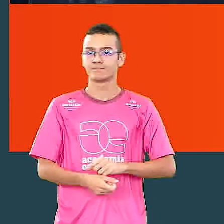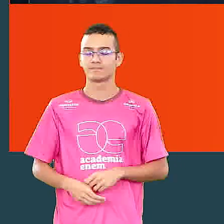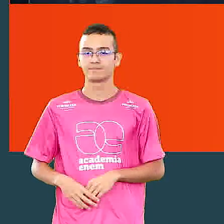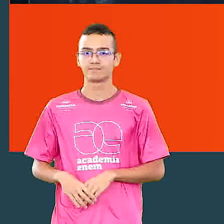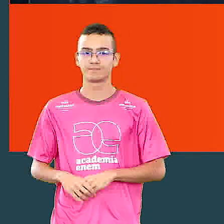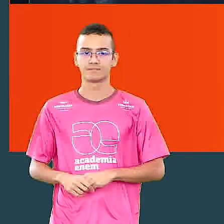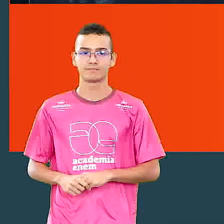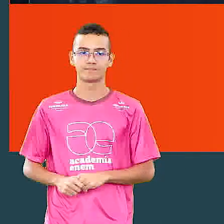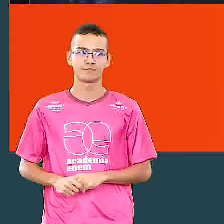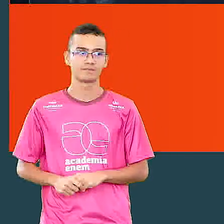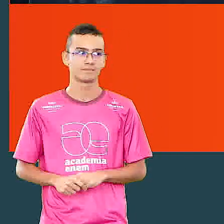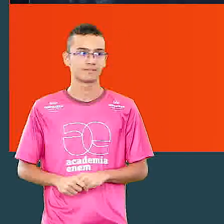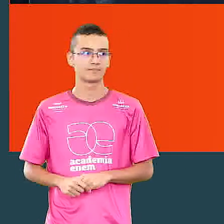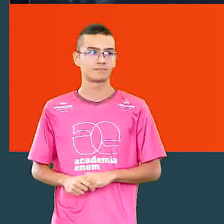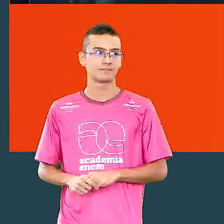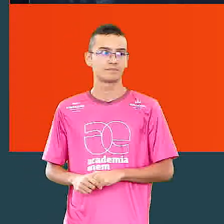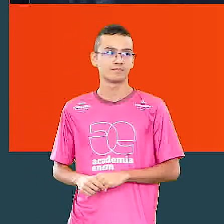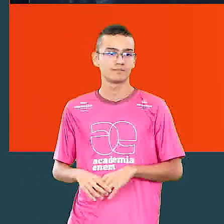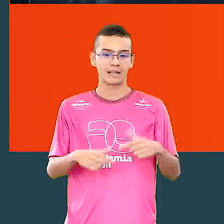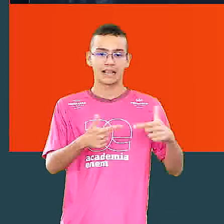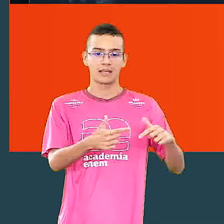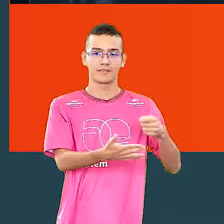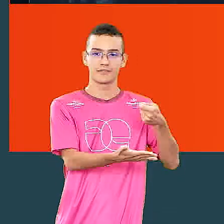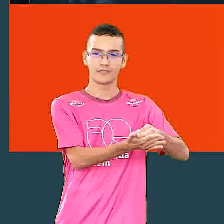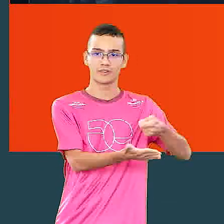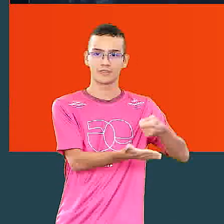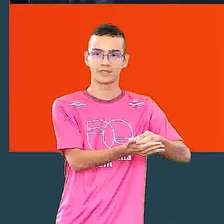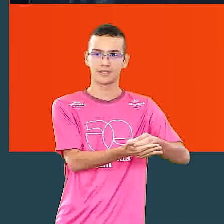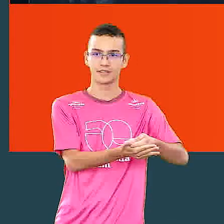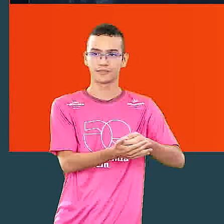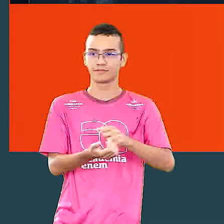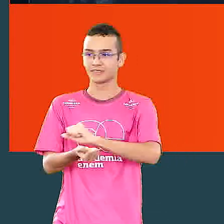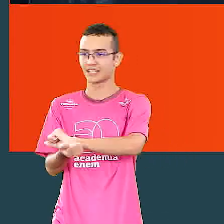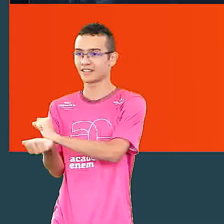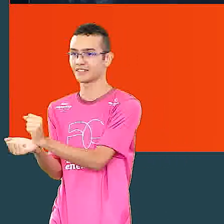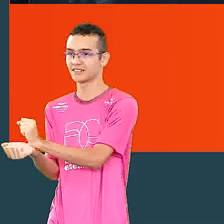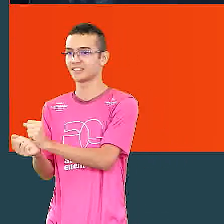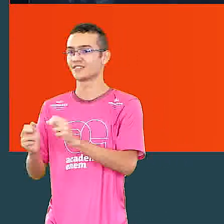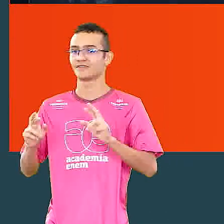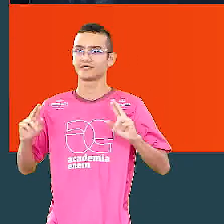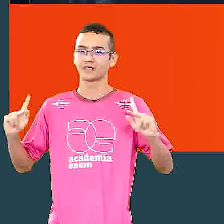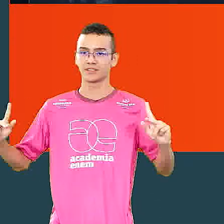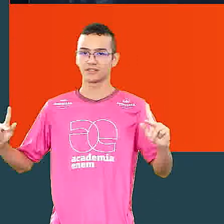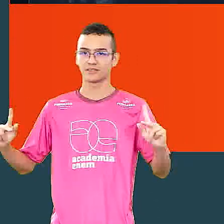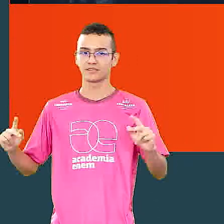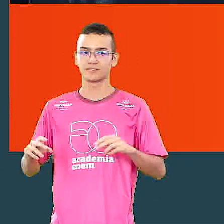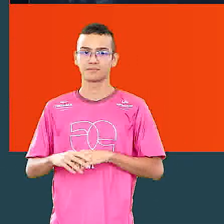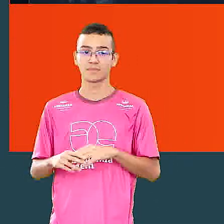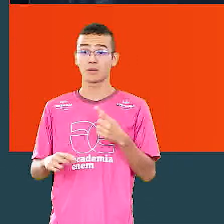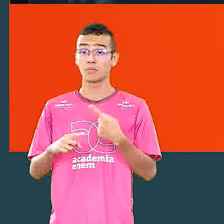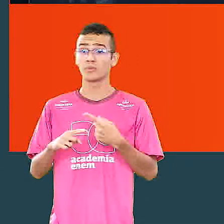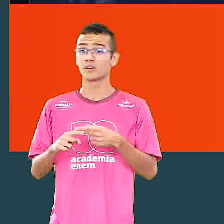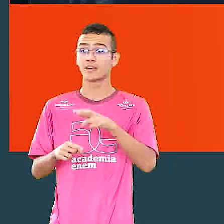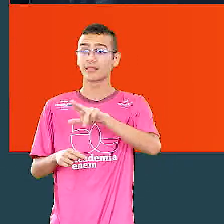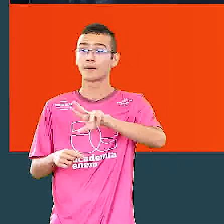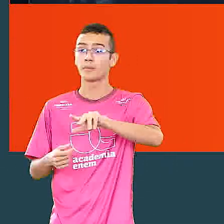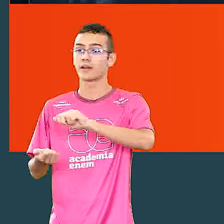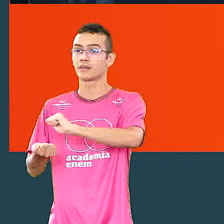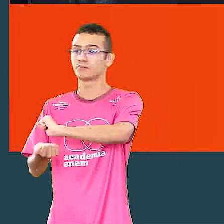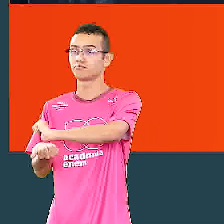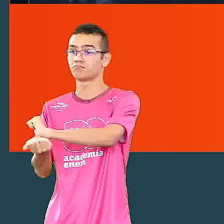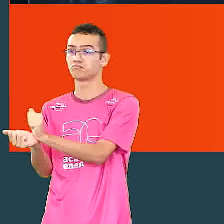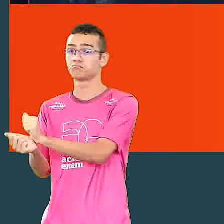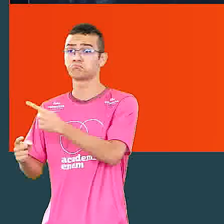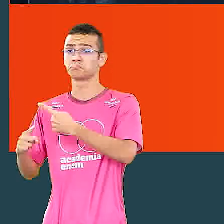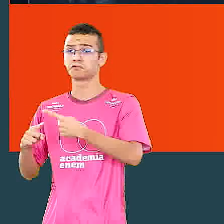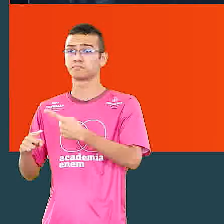certo? Trabalho forçado. Mas você não é escravo. Por que você não é escravo? Porque você não pode ser vendido nem comprado. Tua